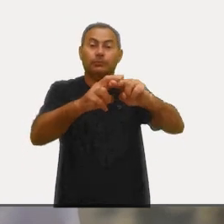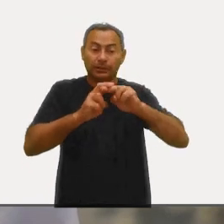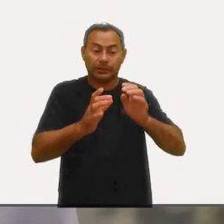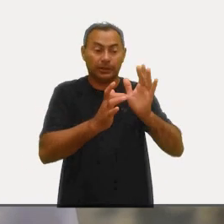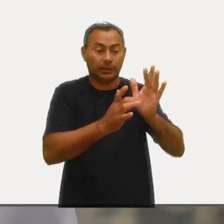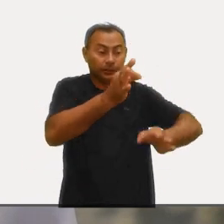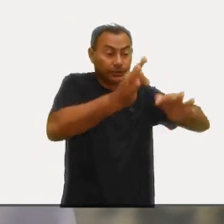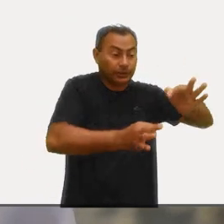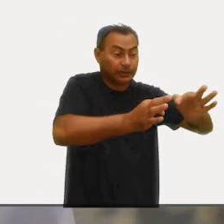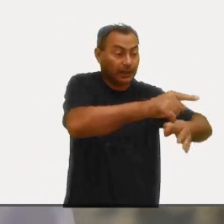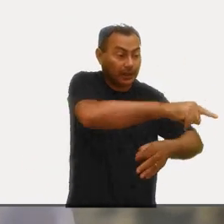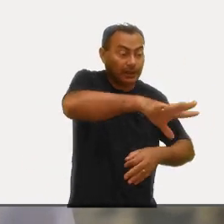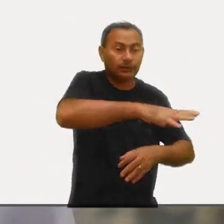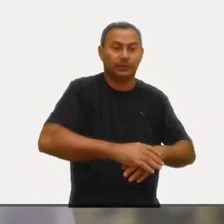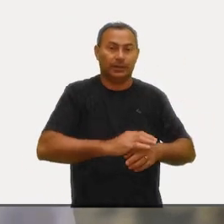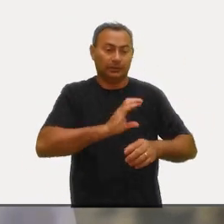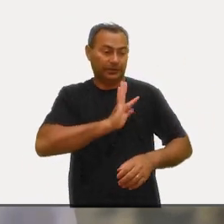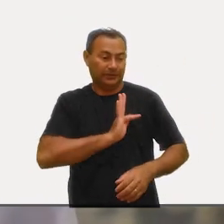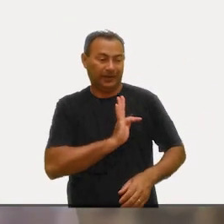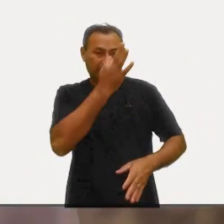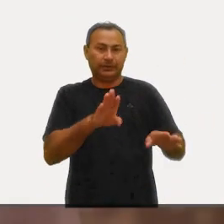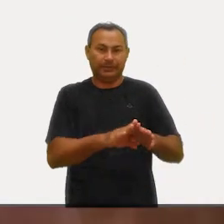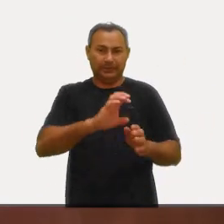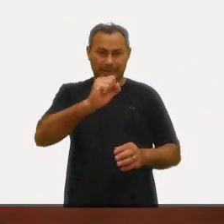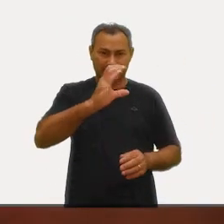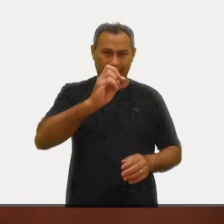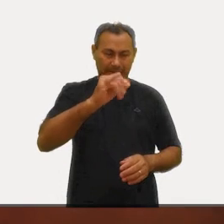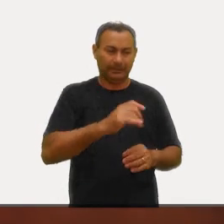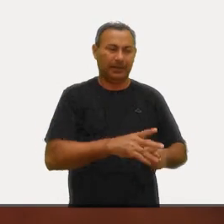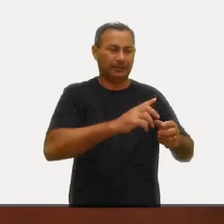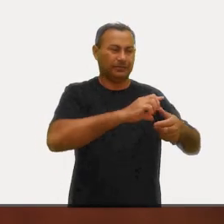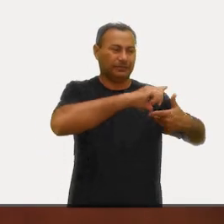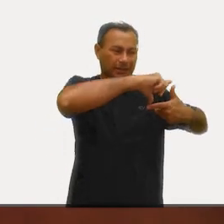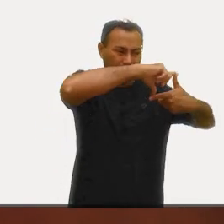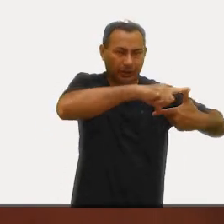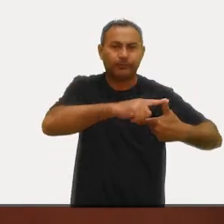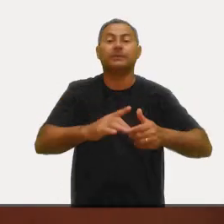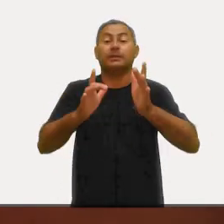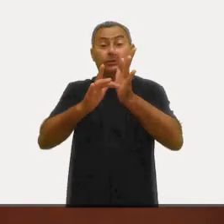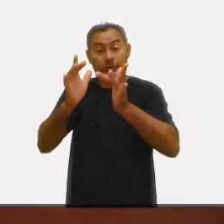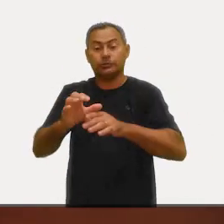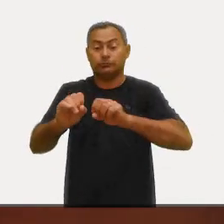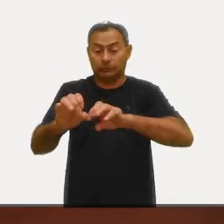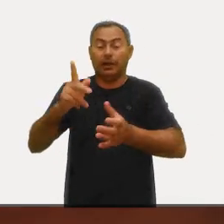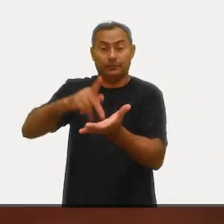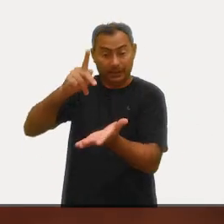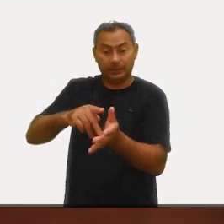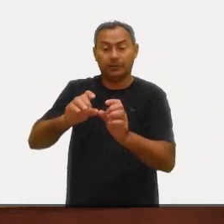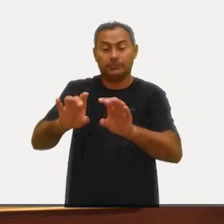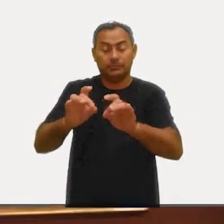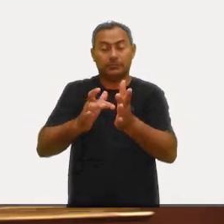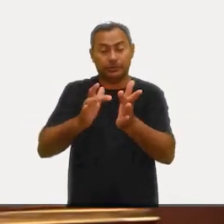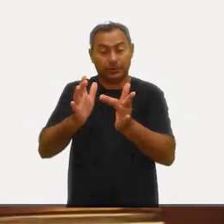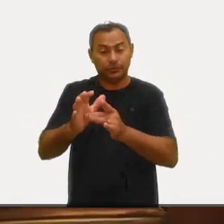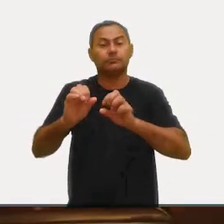Portanto, a justiça dos escribas e fariseus era tradicional, e Jesus ensinou que a justiça verdadeira deveria ser baseada